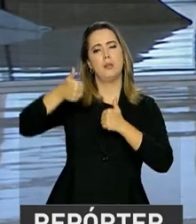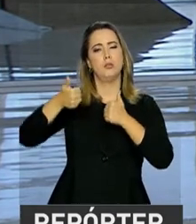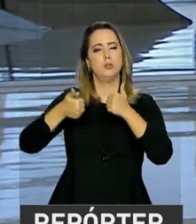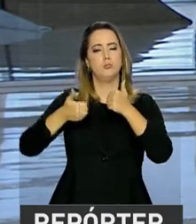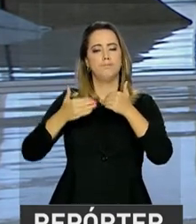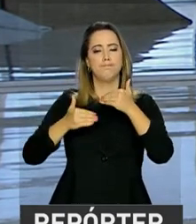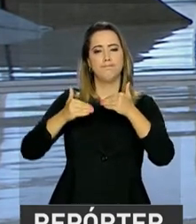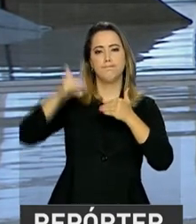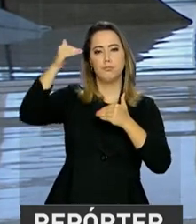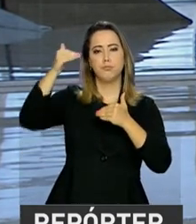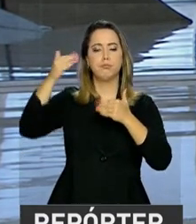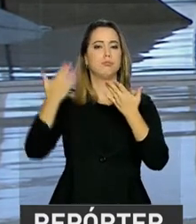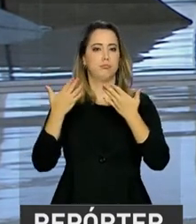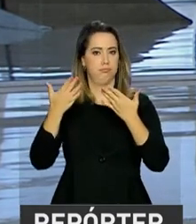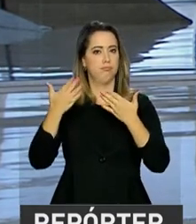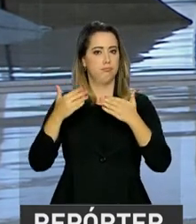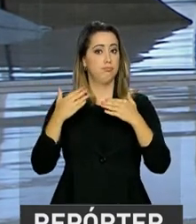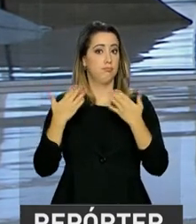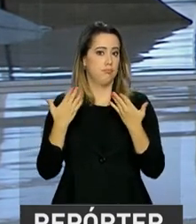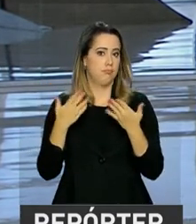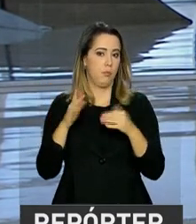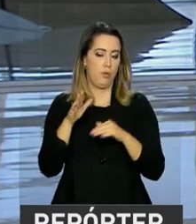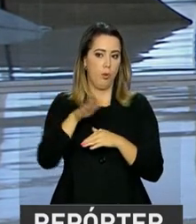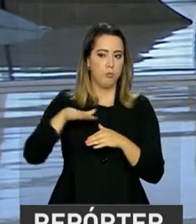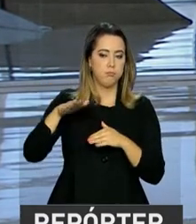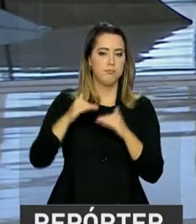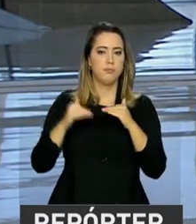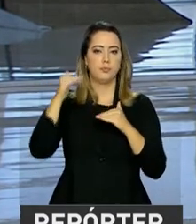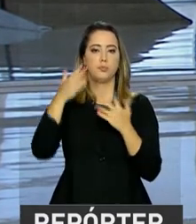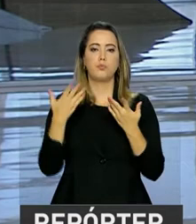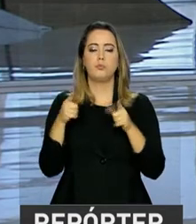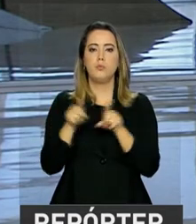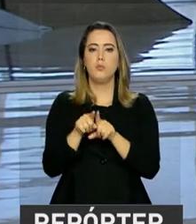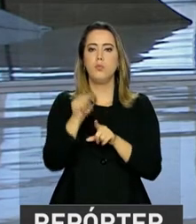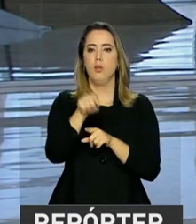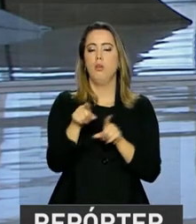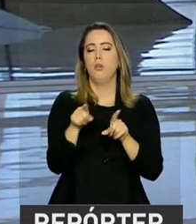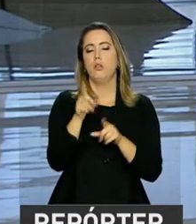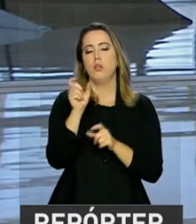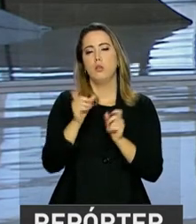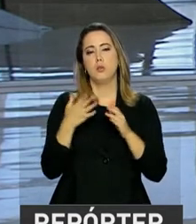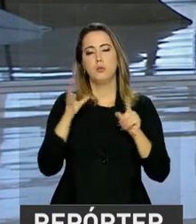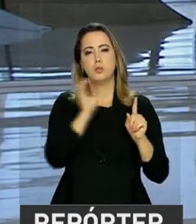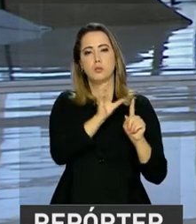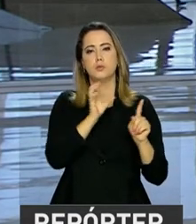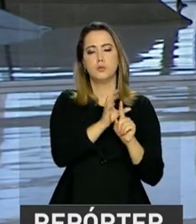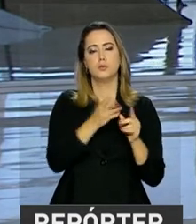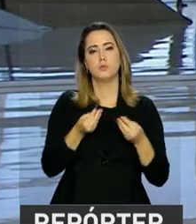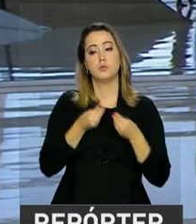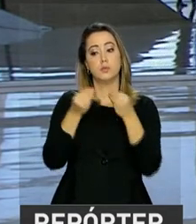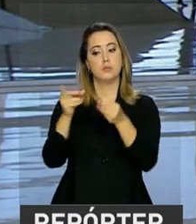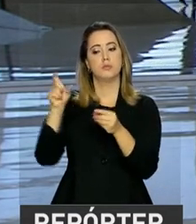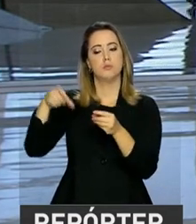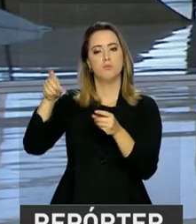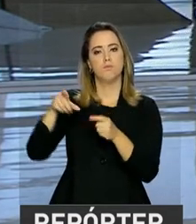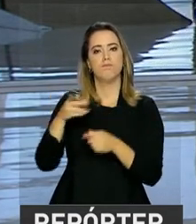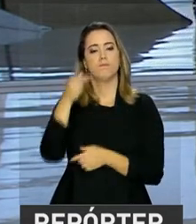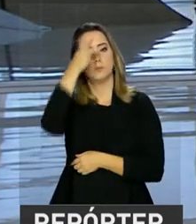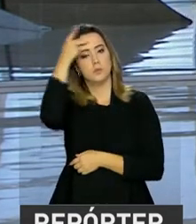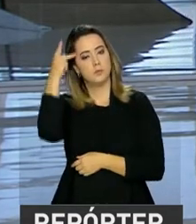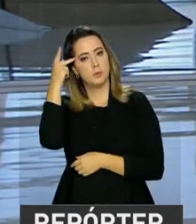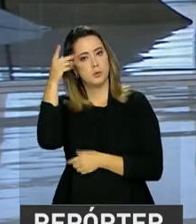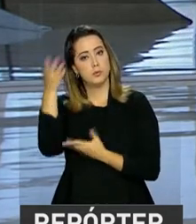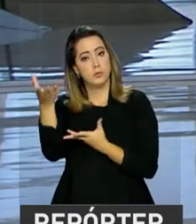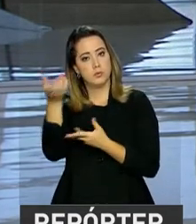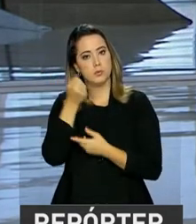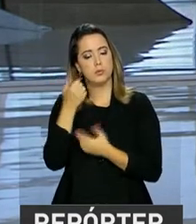O presidente Michel Temer também fez uma análise dos impactos que o cartão Reforma trará nas famílias